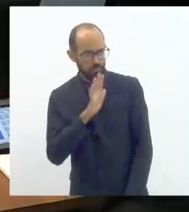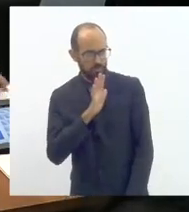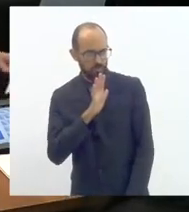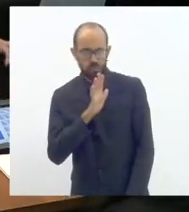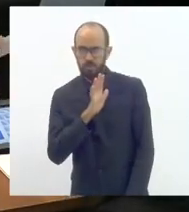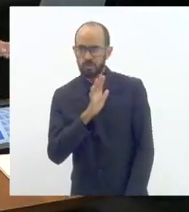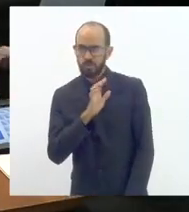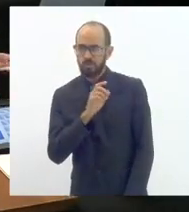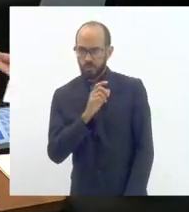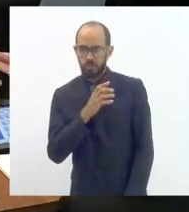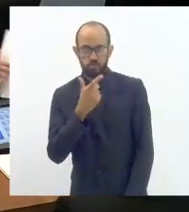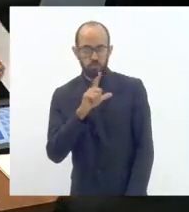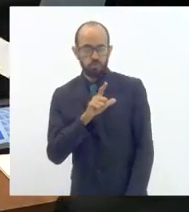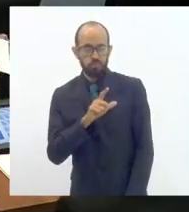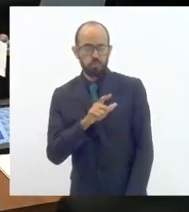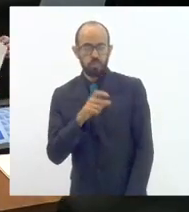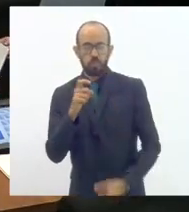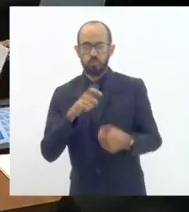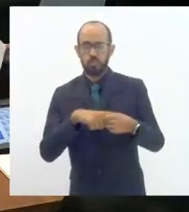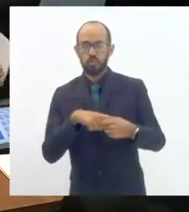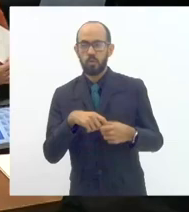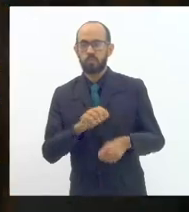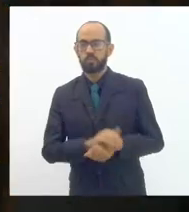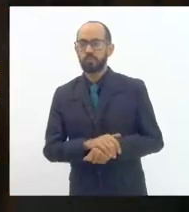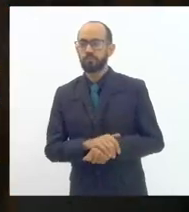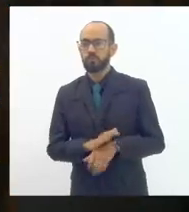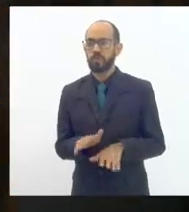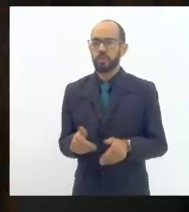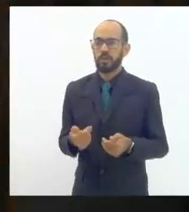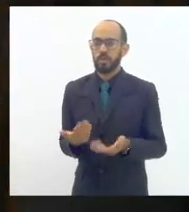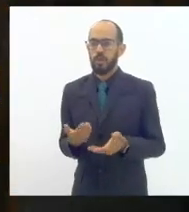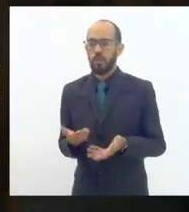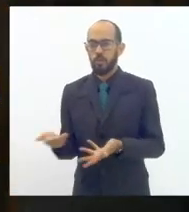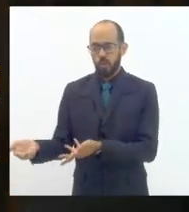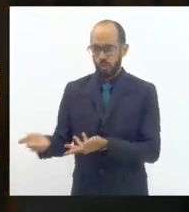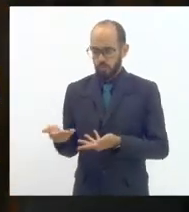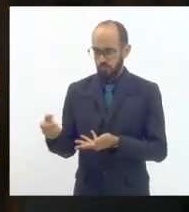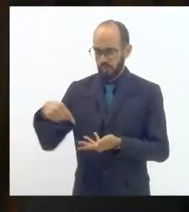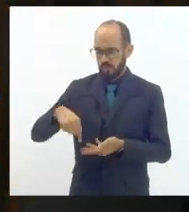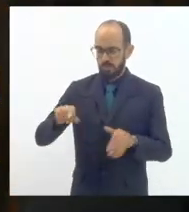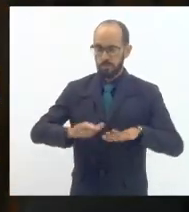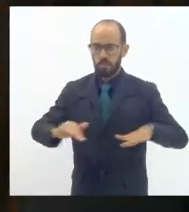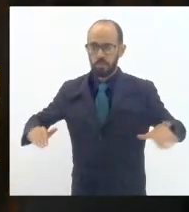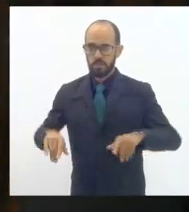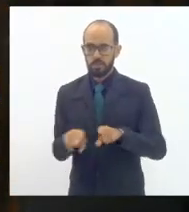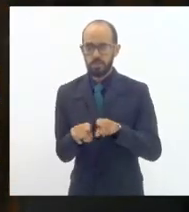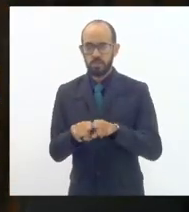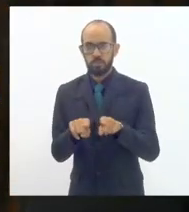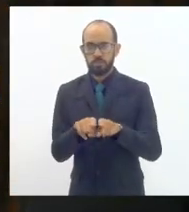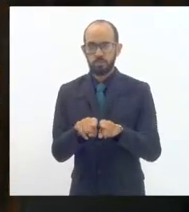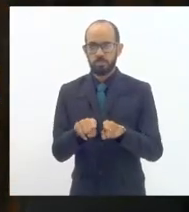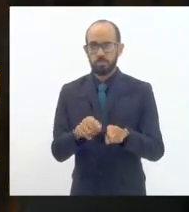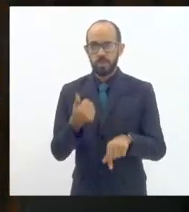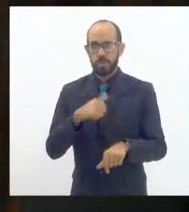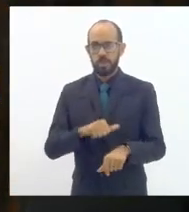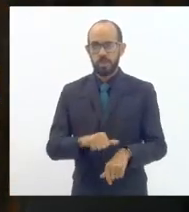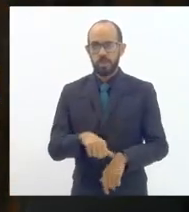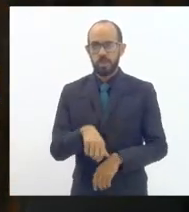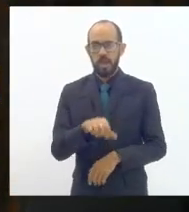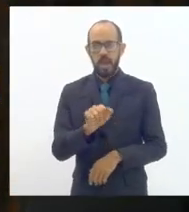Oi, foi, voltou. É, chamo aqui também para compor a nossa mesa Amândio de